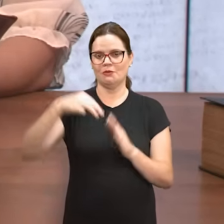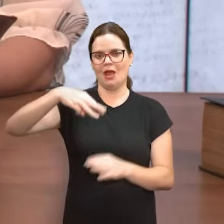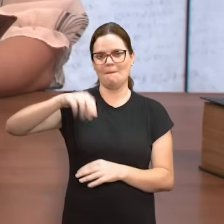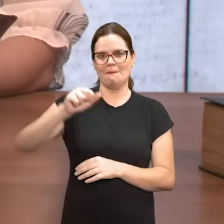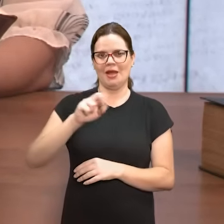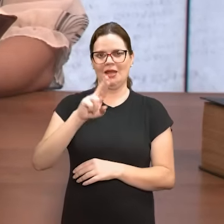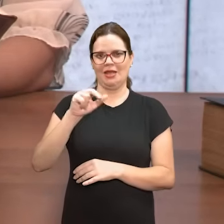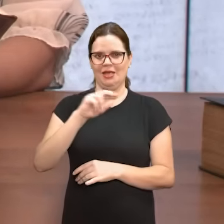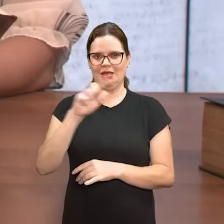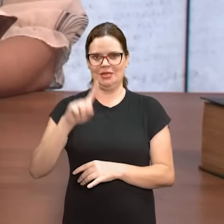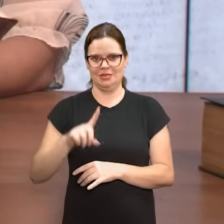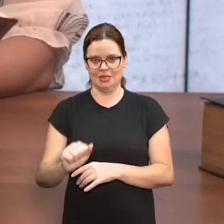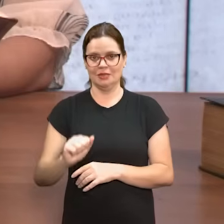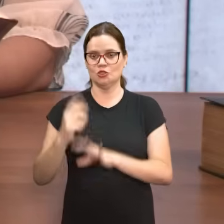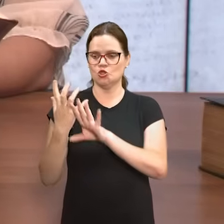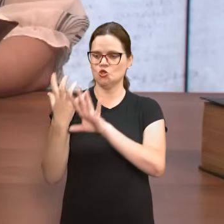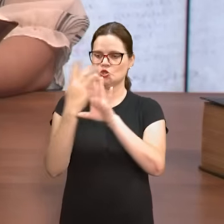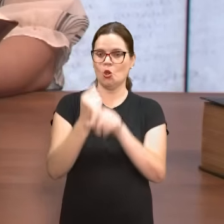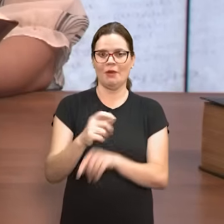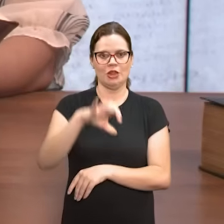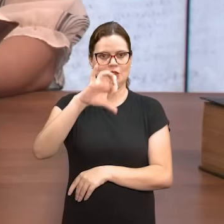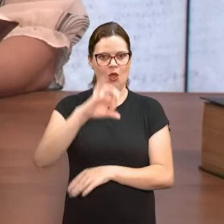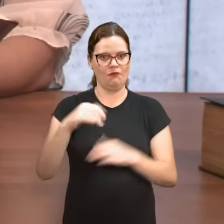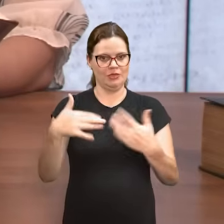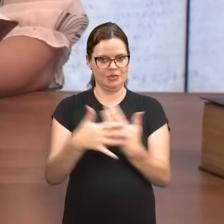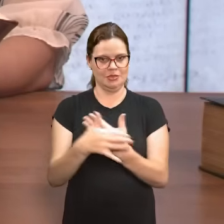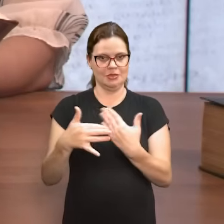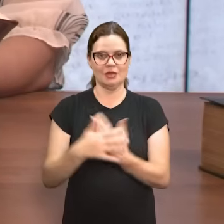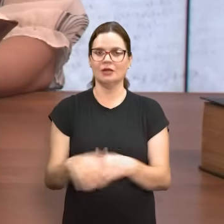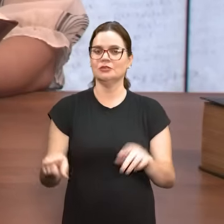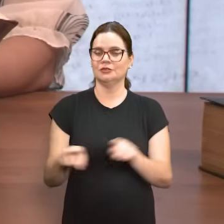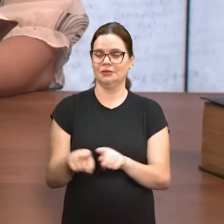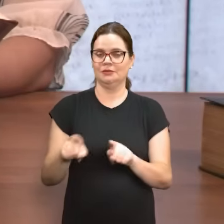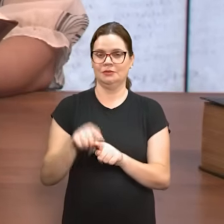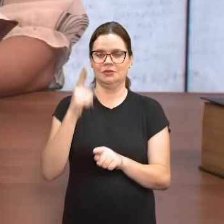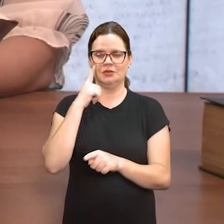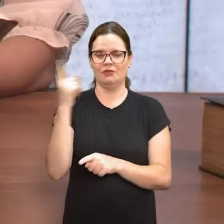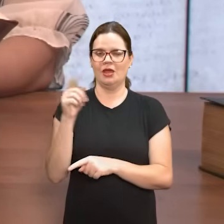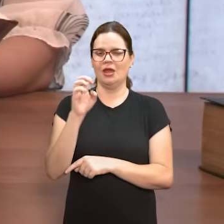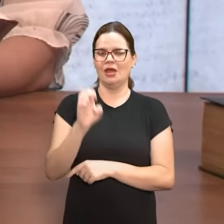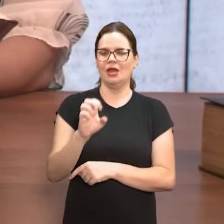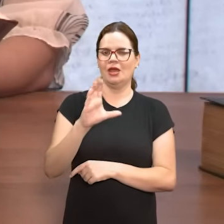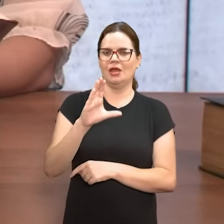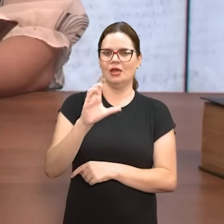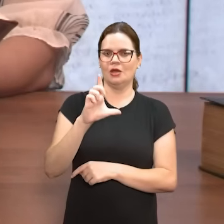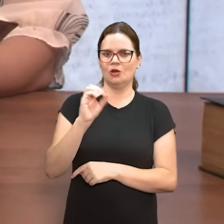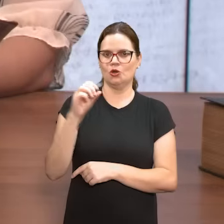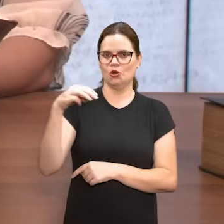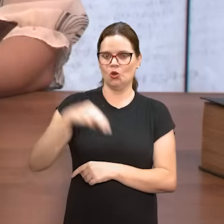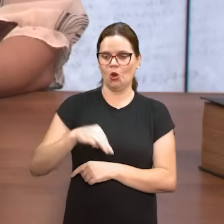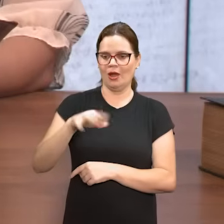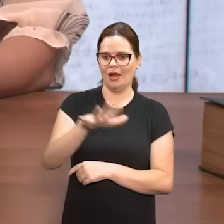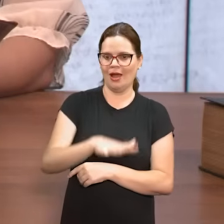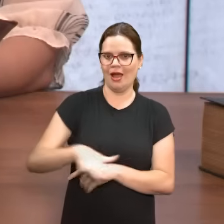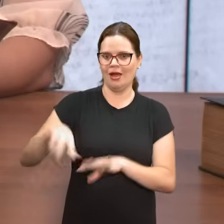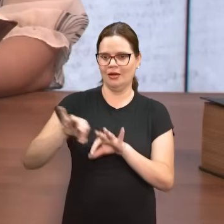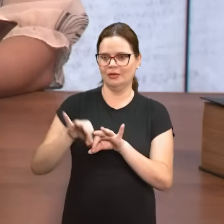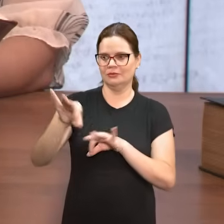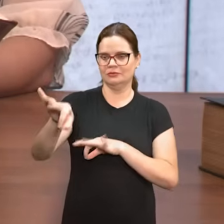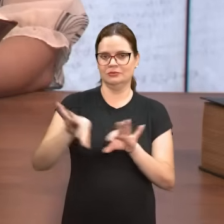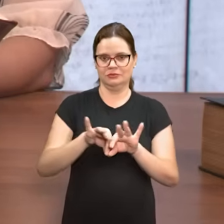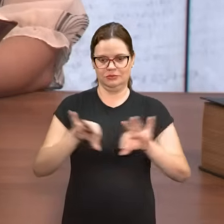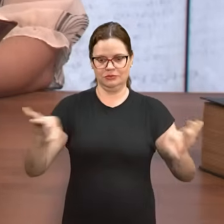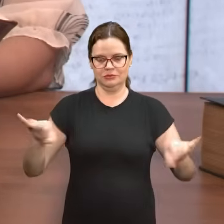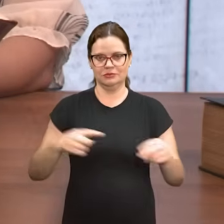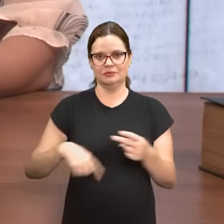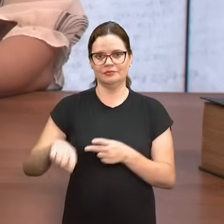e suas aldeias. Ecrom e os lugares da sua jurisdição e as suas